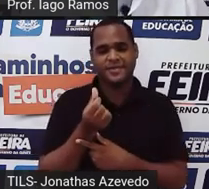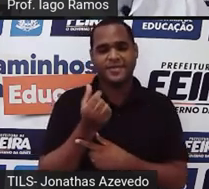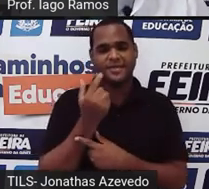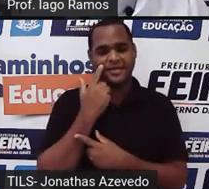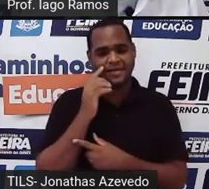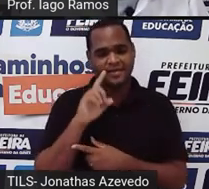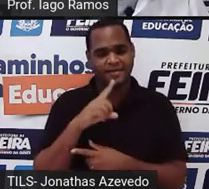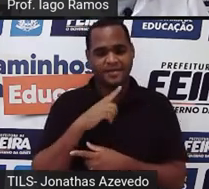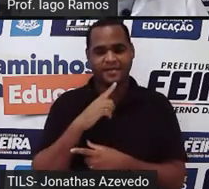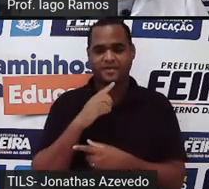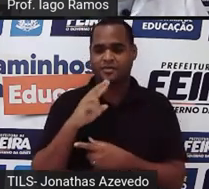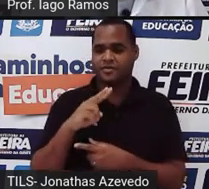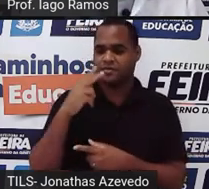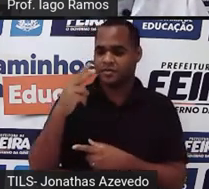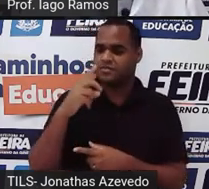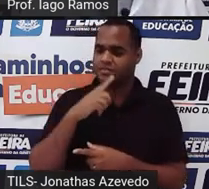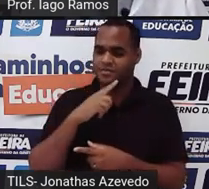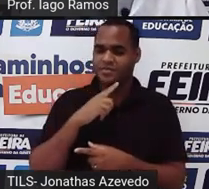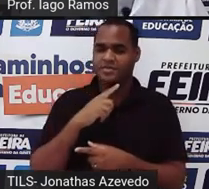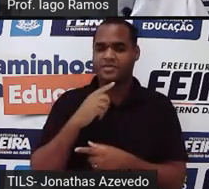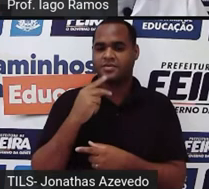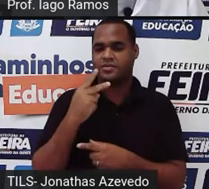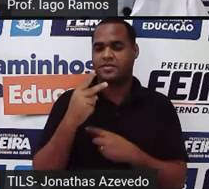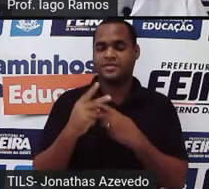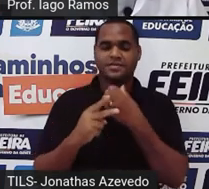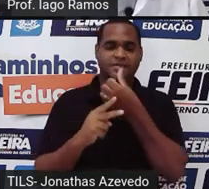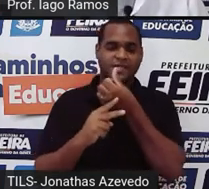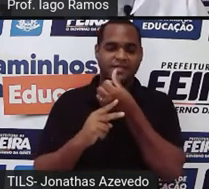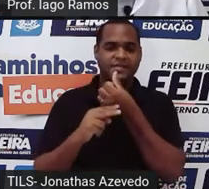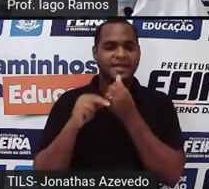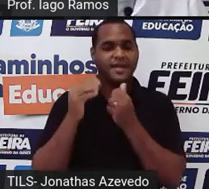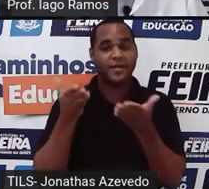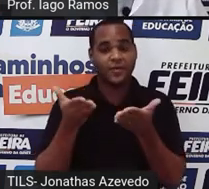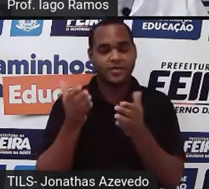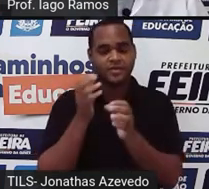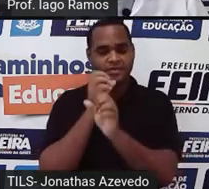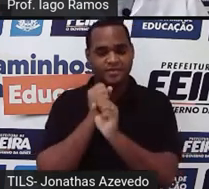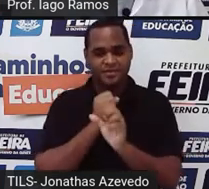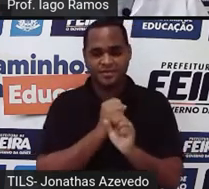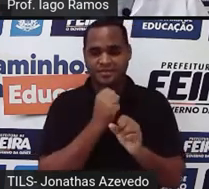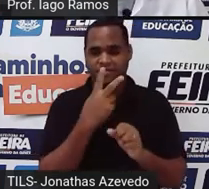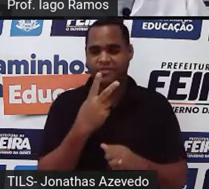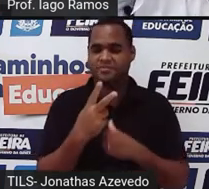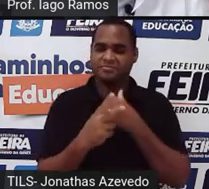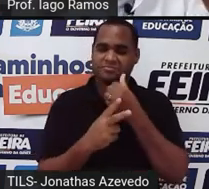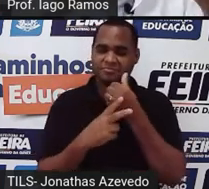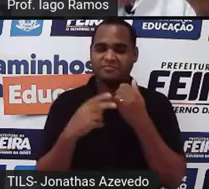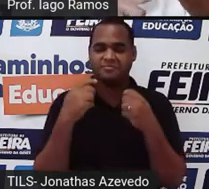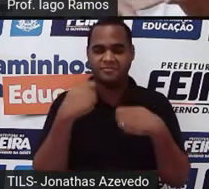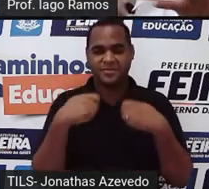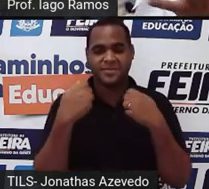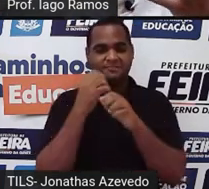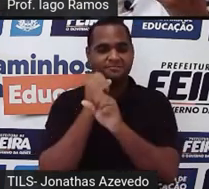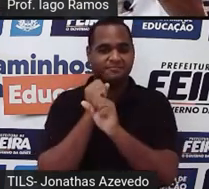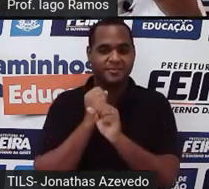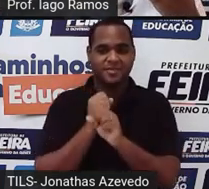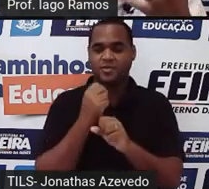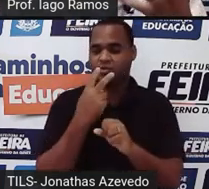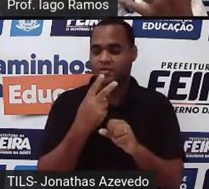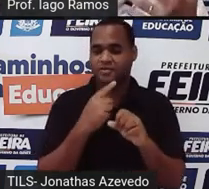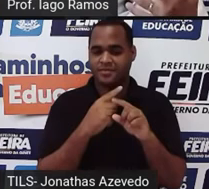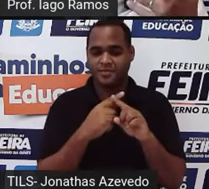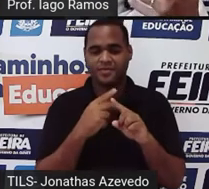com a potência 2 elevado a 6. Agora é só calcular essa potência 2 elevado a 6, tá bom? Fazer 2